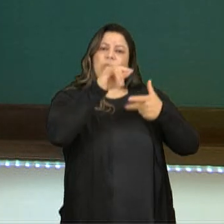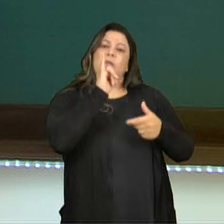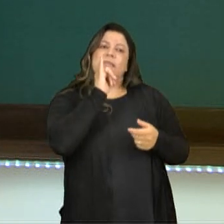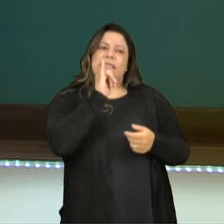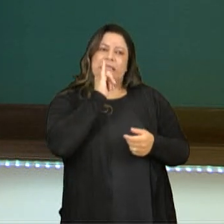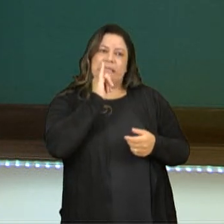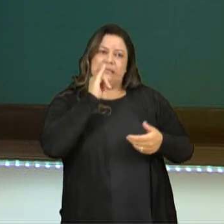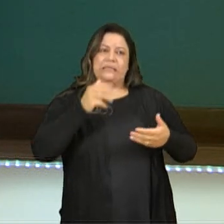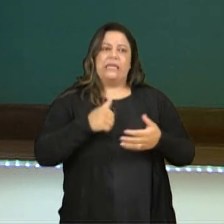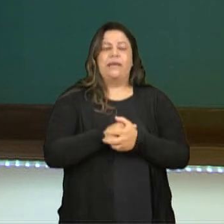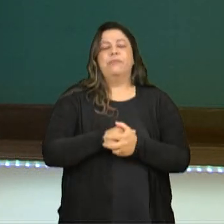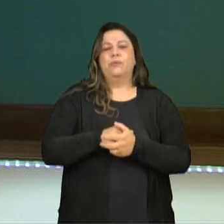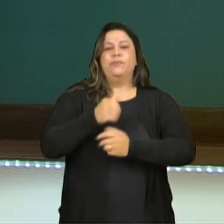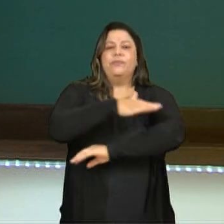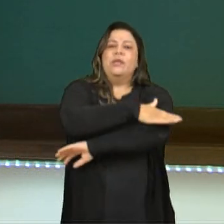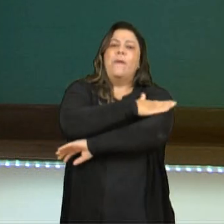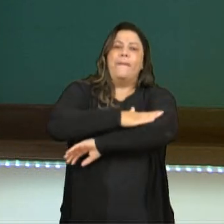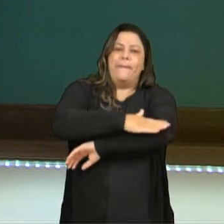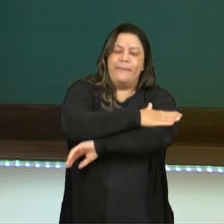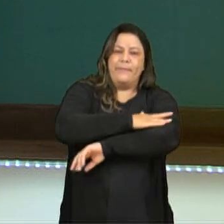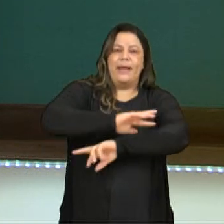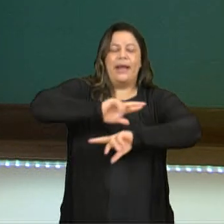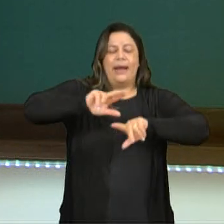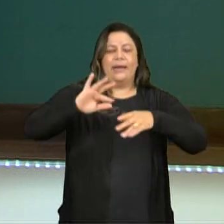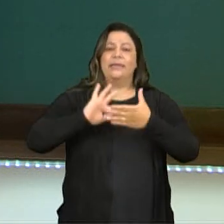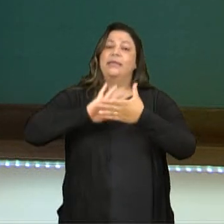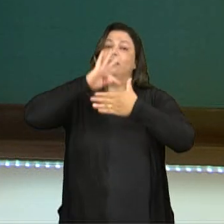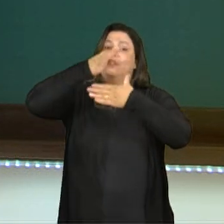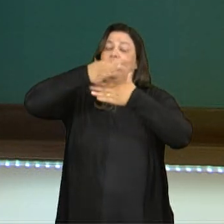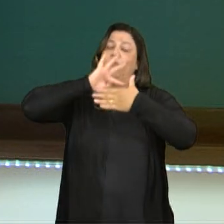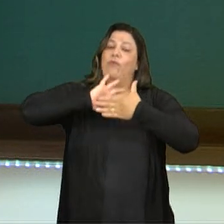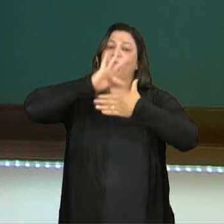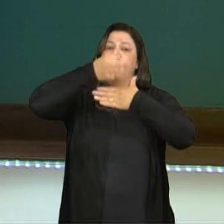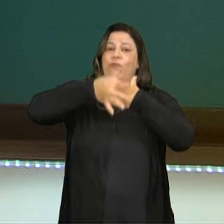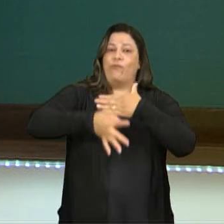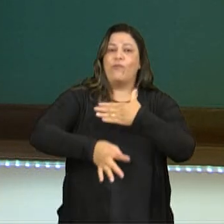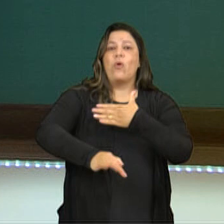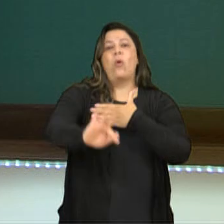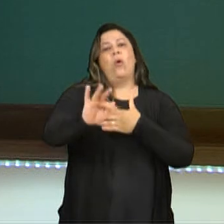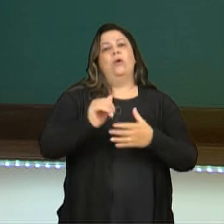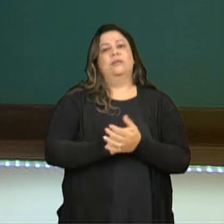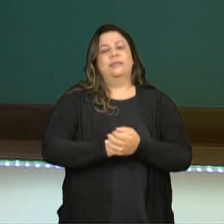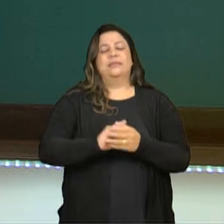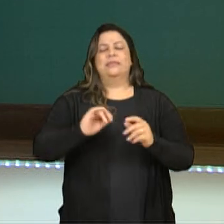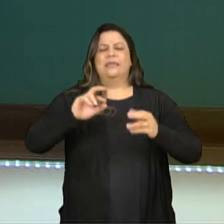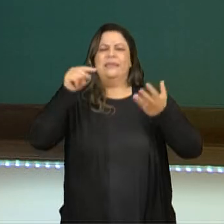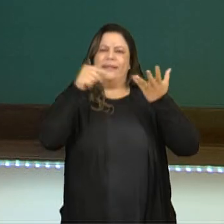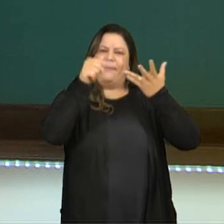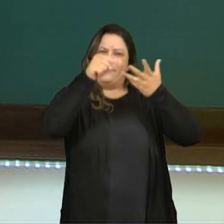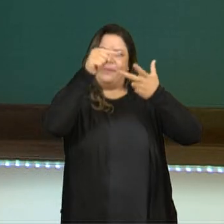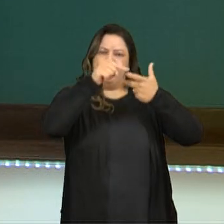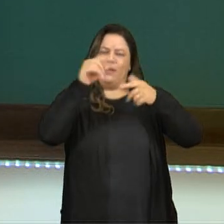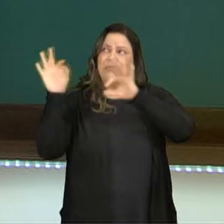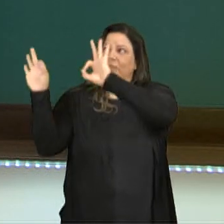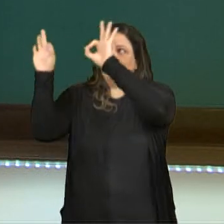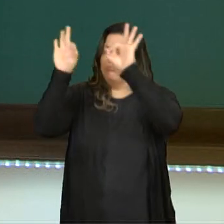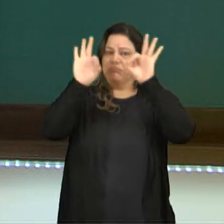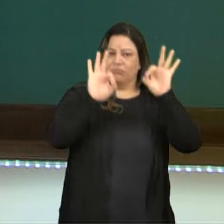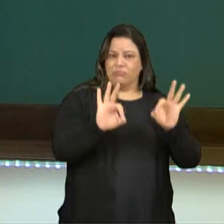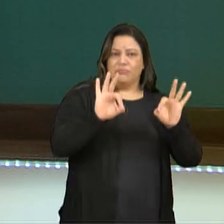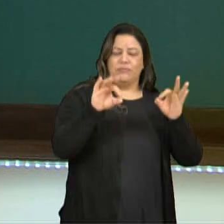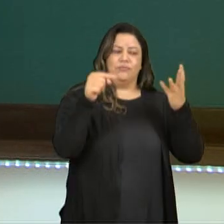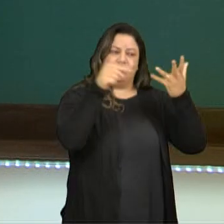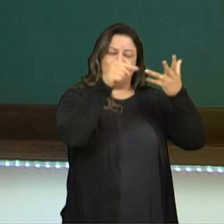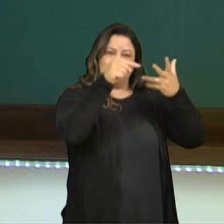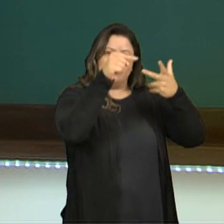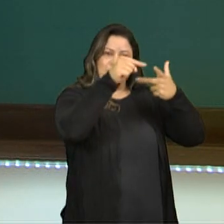conservação, como é o caso do Parque Nacional do Iguaçu, do Parque Nacional da Ilha Grande, da Floresta Nacional de